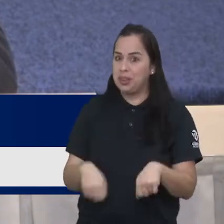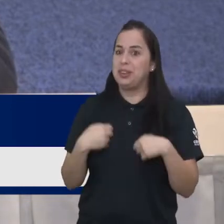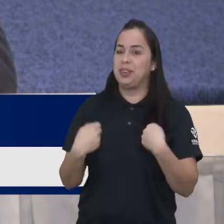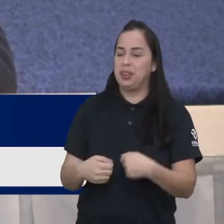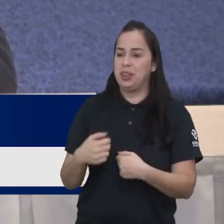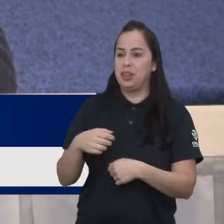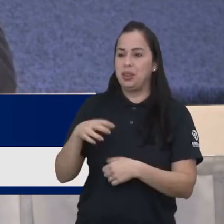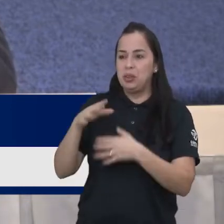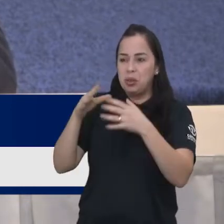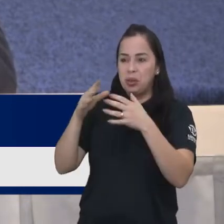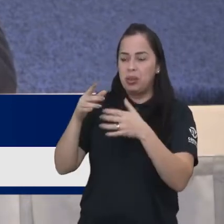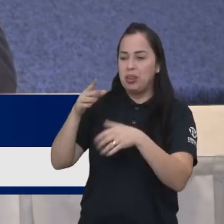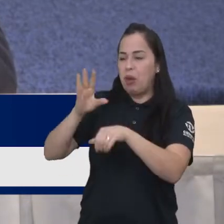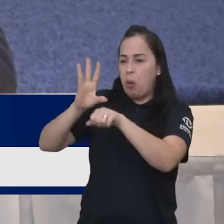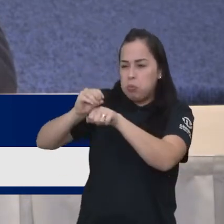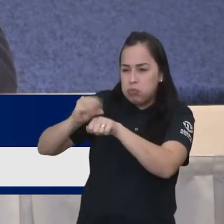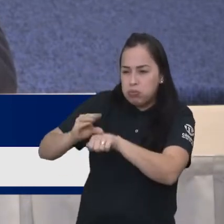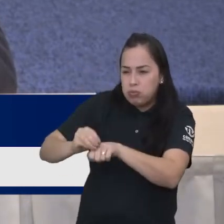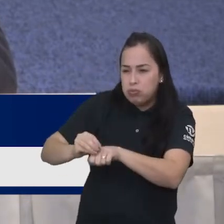bagagem aí, vai ser necessária.